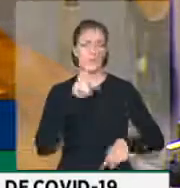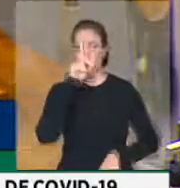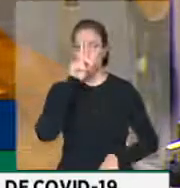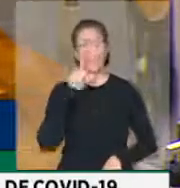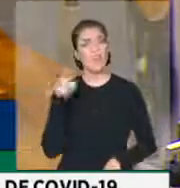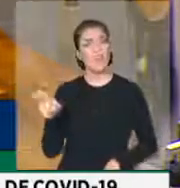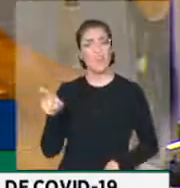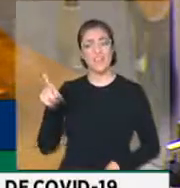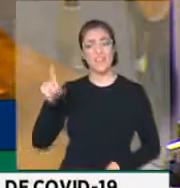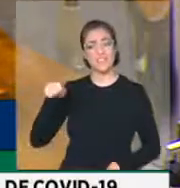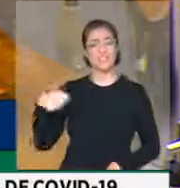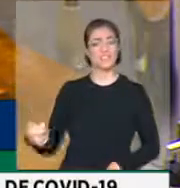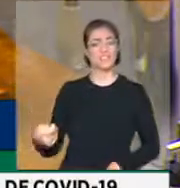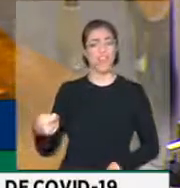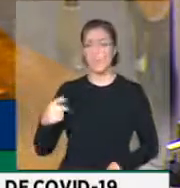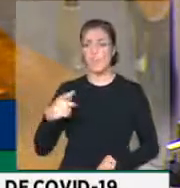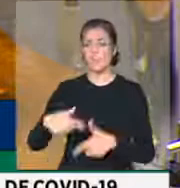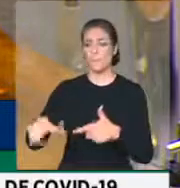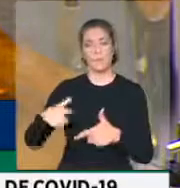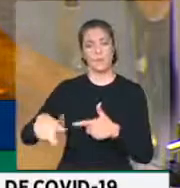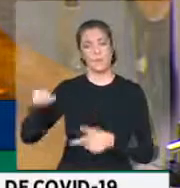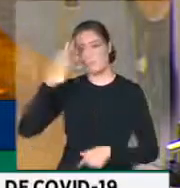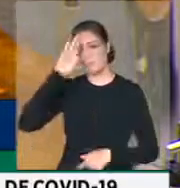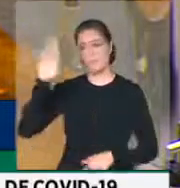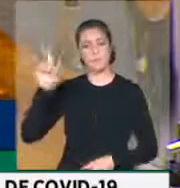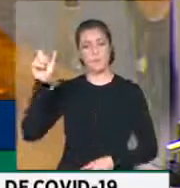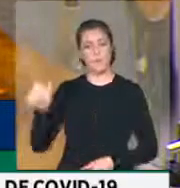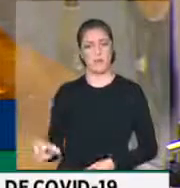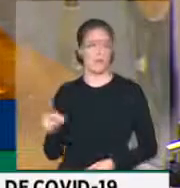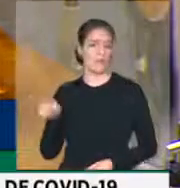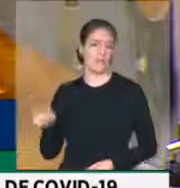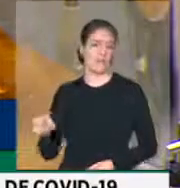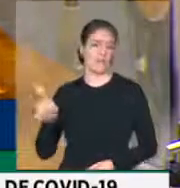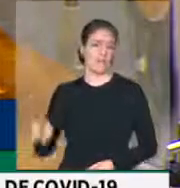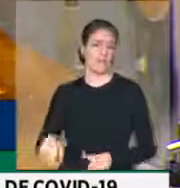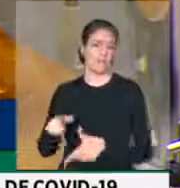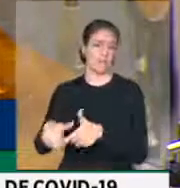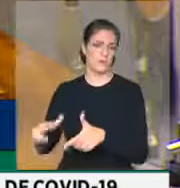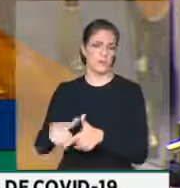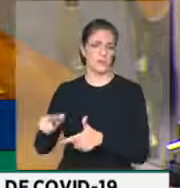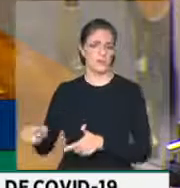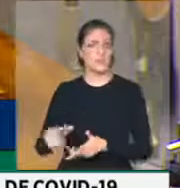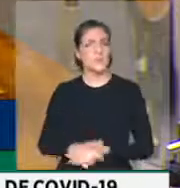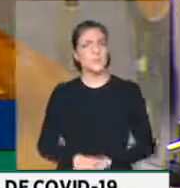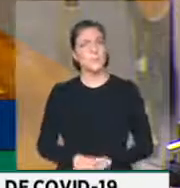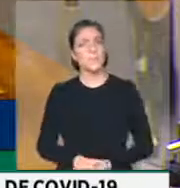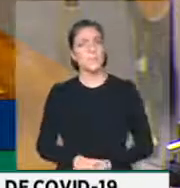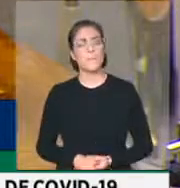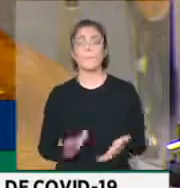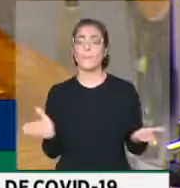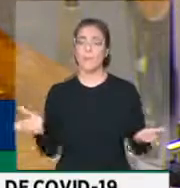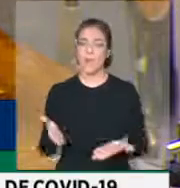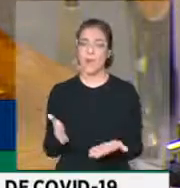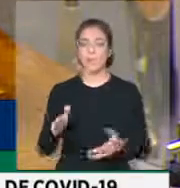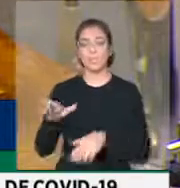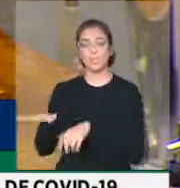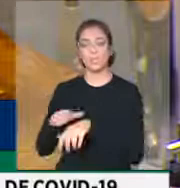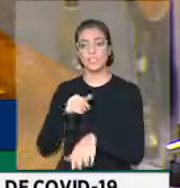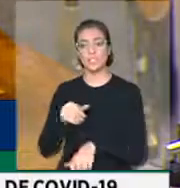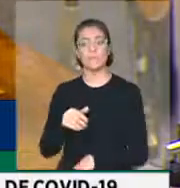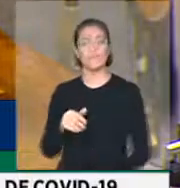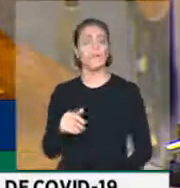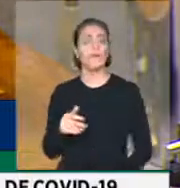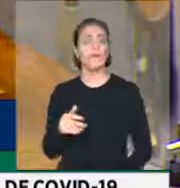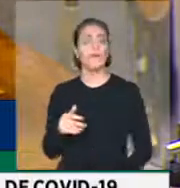é a crise política em si. Ele causa uma instabilidade tremenda. Agora ele indicou para a Polícia Federal um amigo